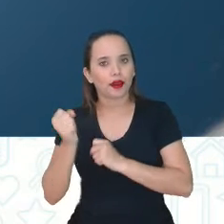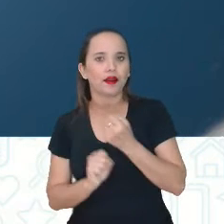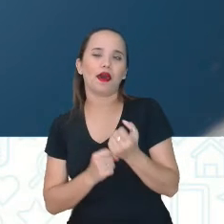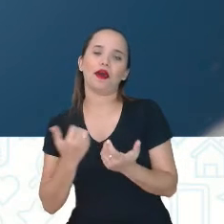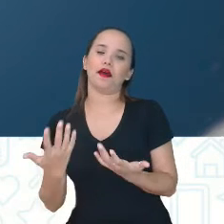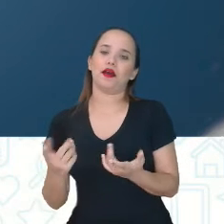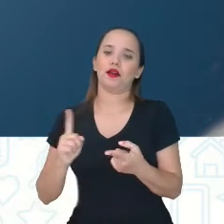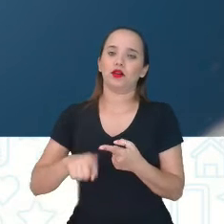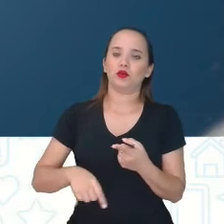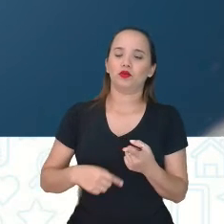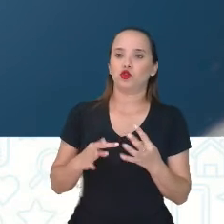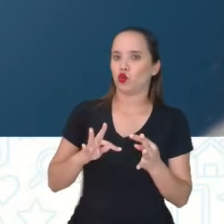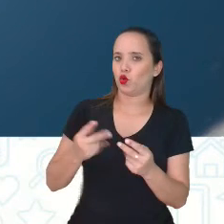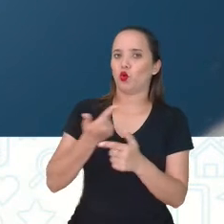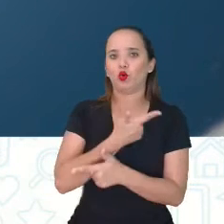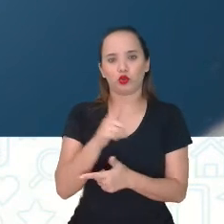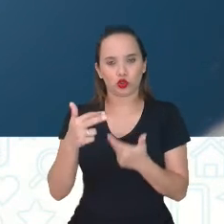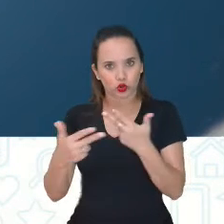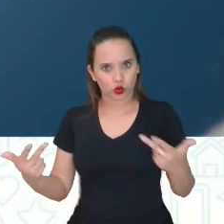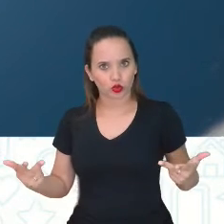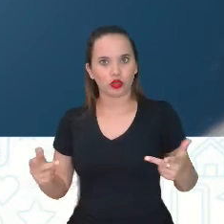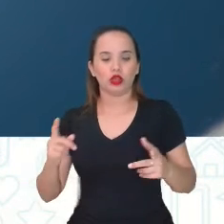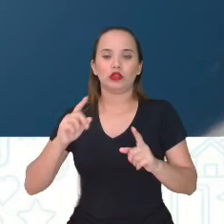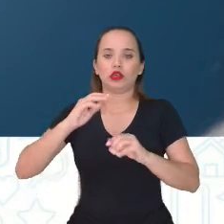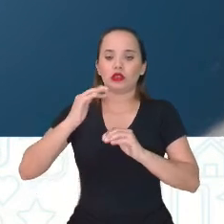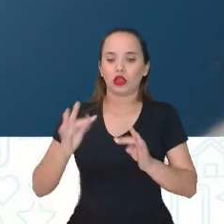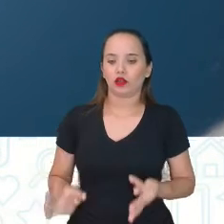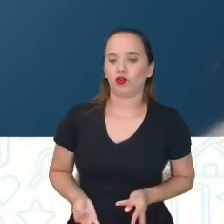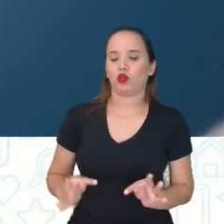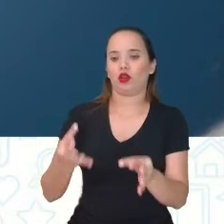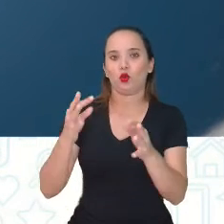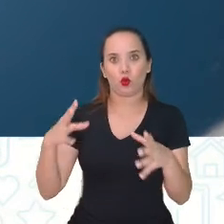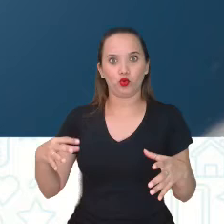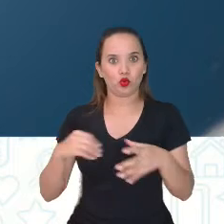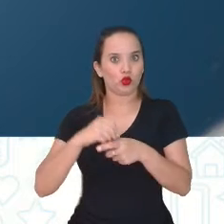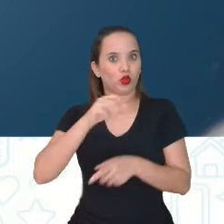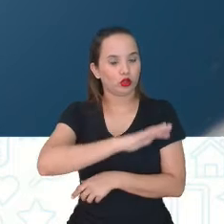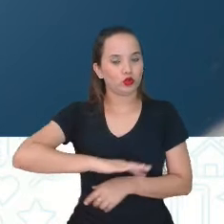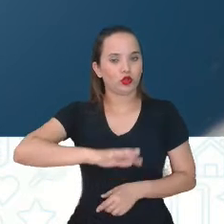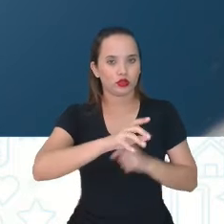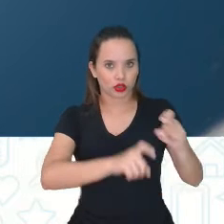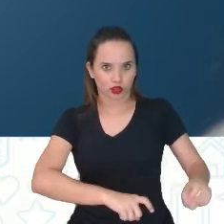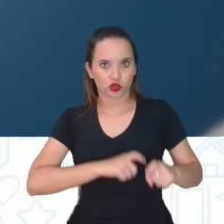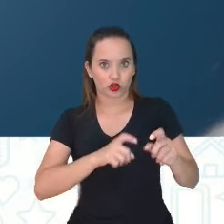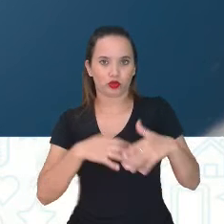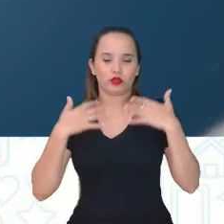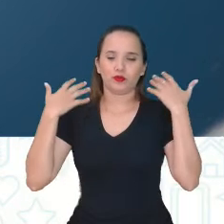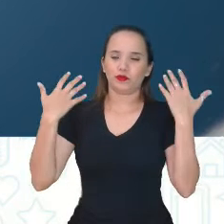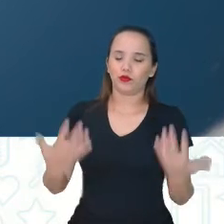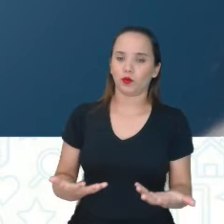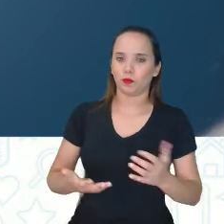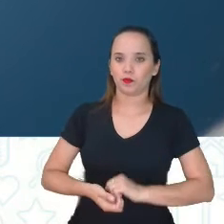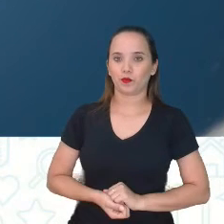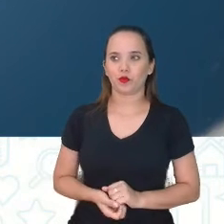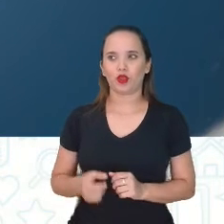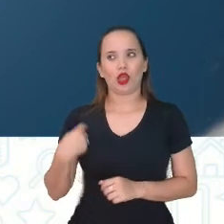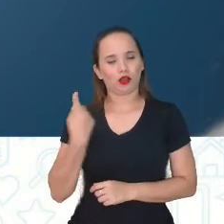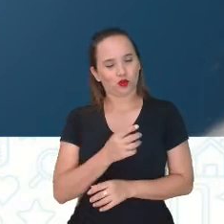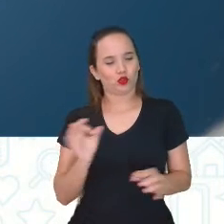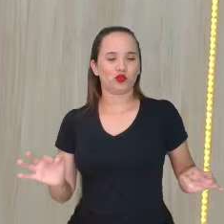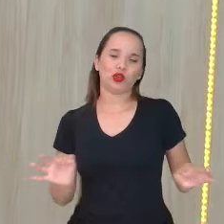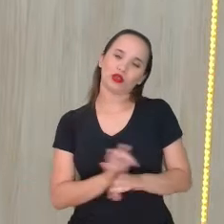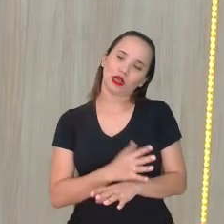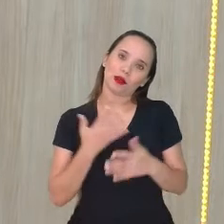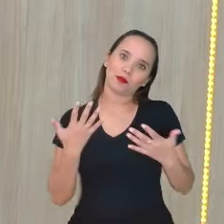né? E tudo mais. A inovação tecnológica dentro dessas áreas rurais. Bom, a gente já está chegando ao fim da